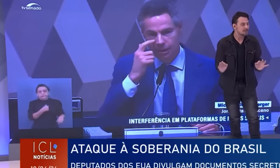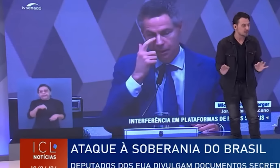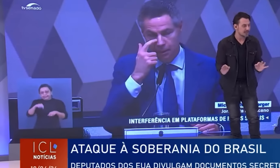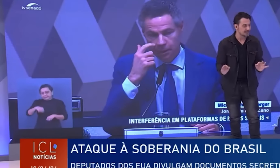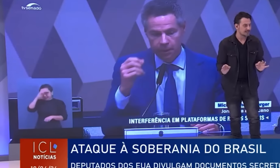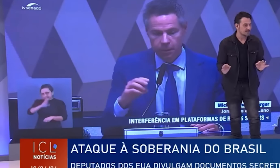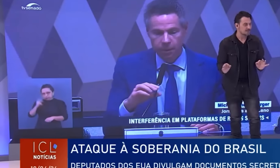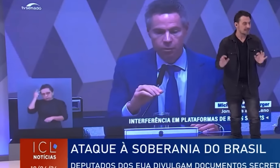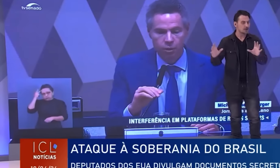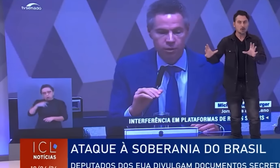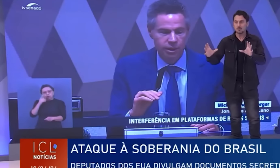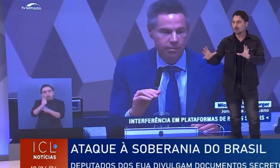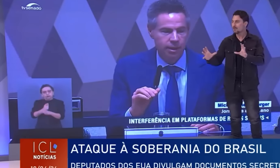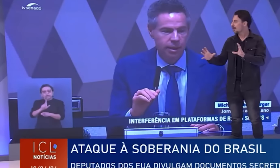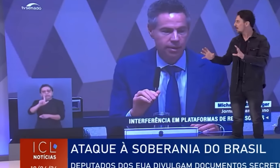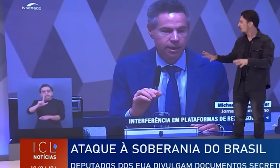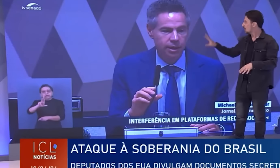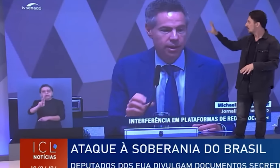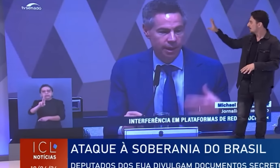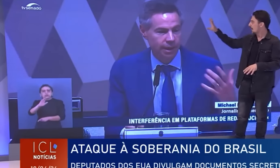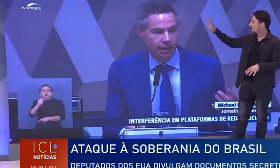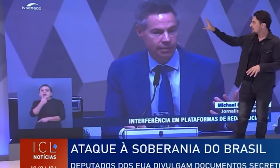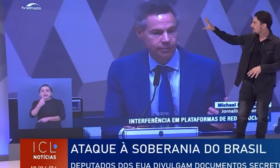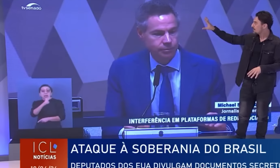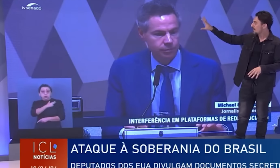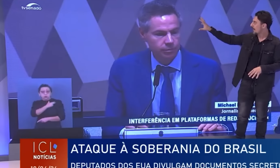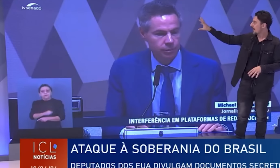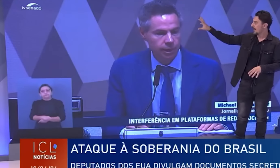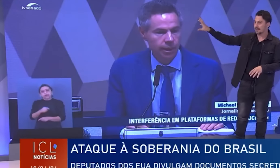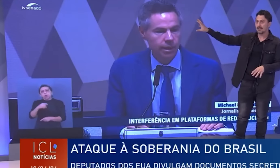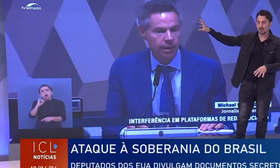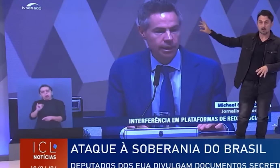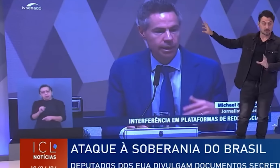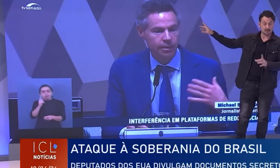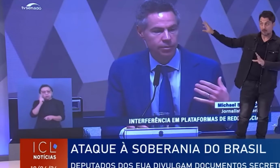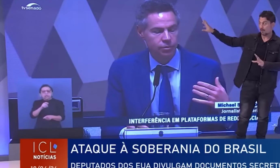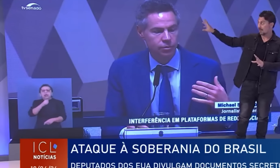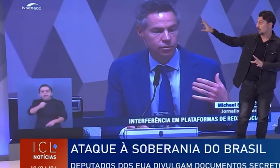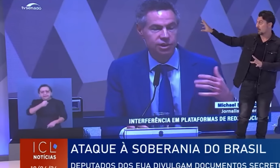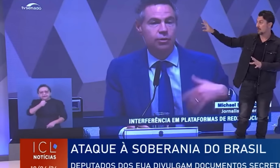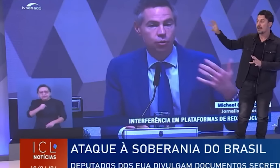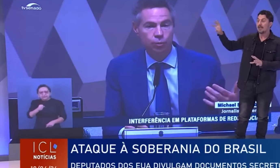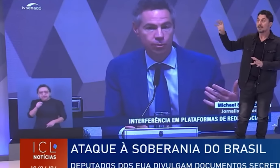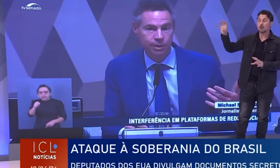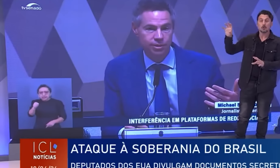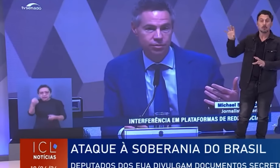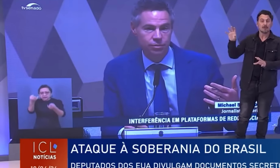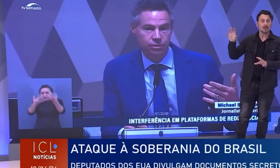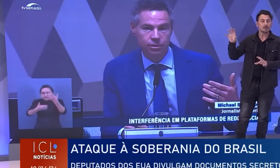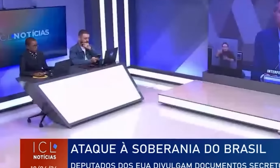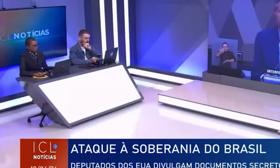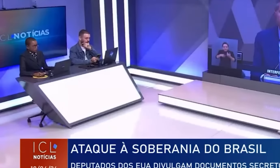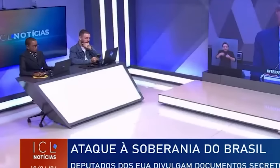específico César tá todo mundo colocando assim ó eh tem história do Alô dos Santos que eu vou falar daqui a pouquinho também tá todo